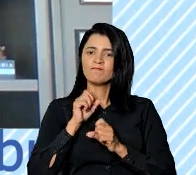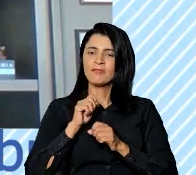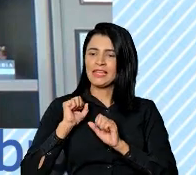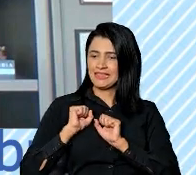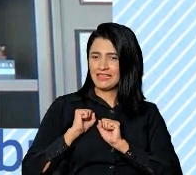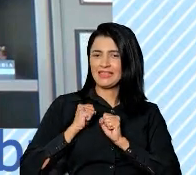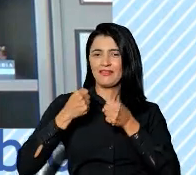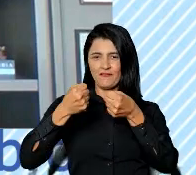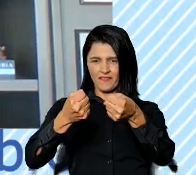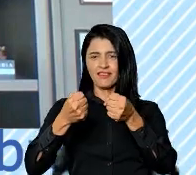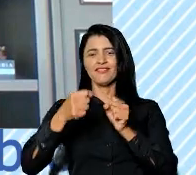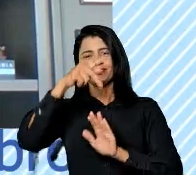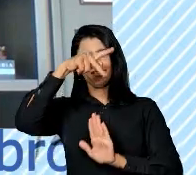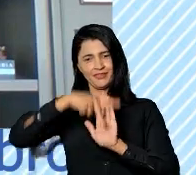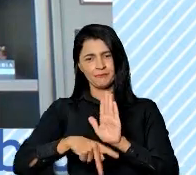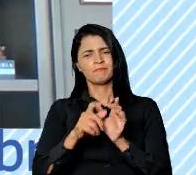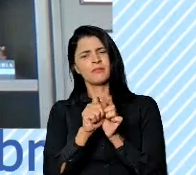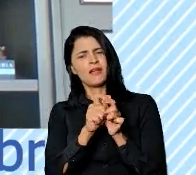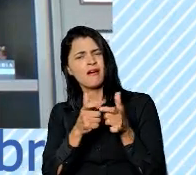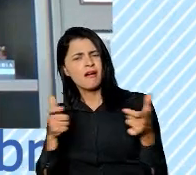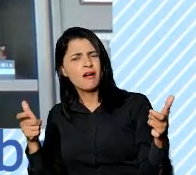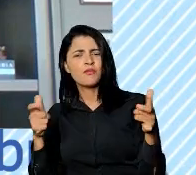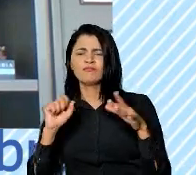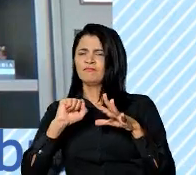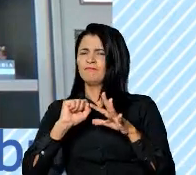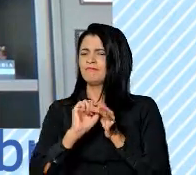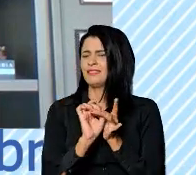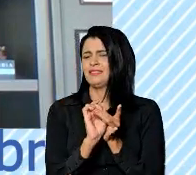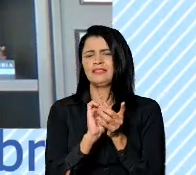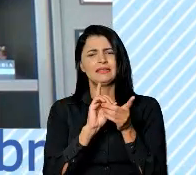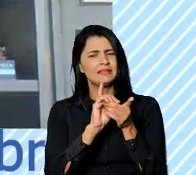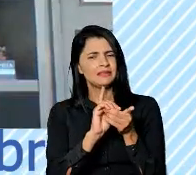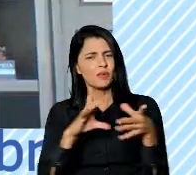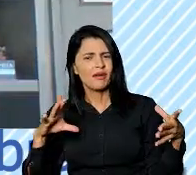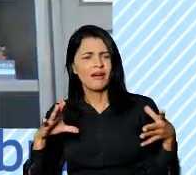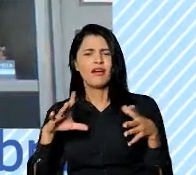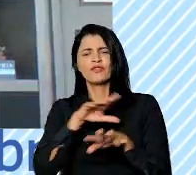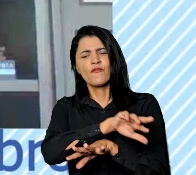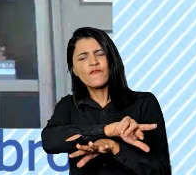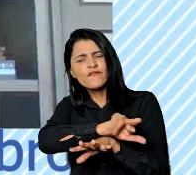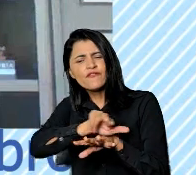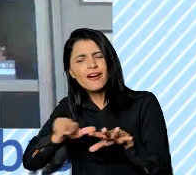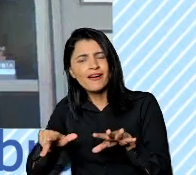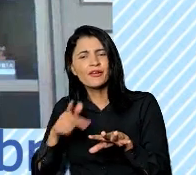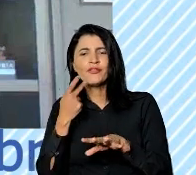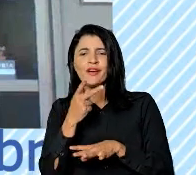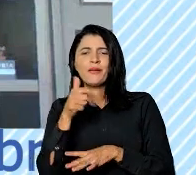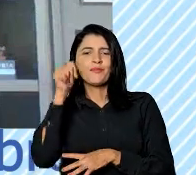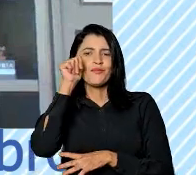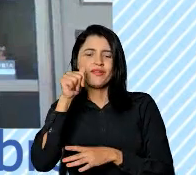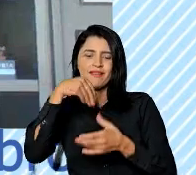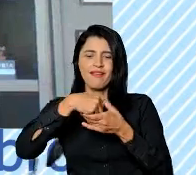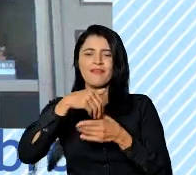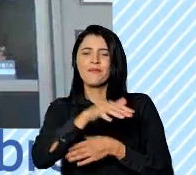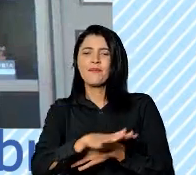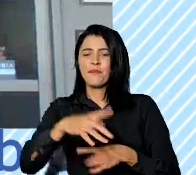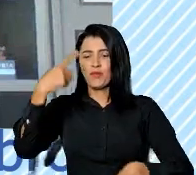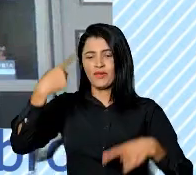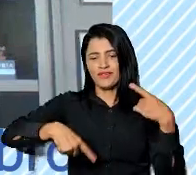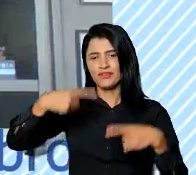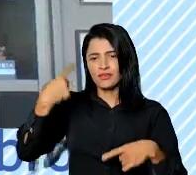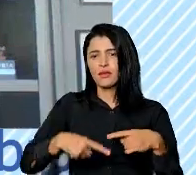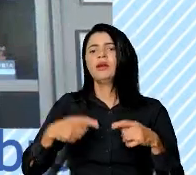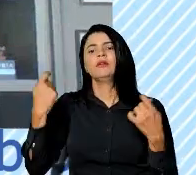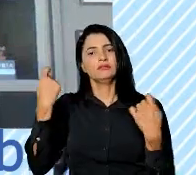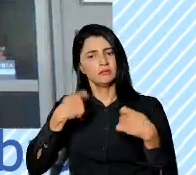projeto amplo, democrático, interseccional, porque quando nós falamos de mulheres na política, nós não podemos deixar de lado o debate